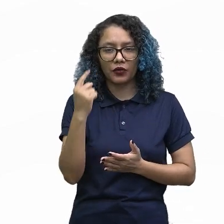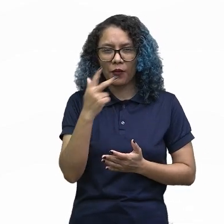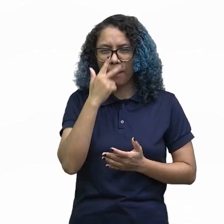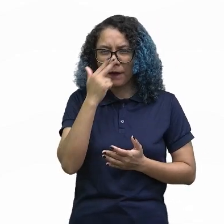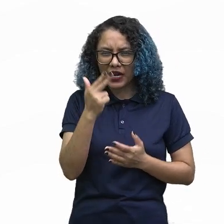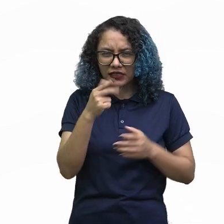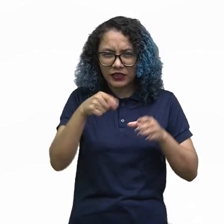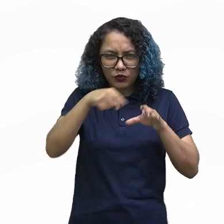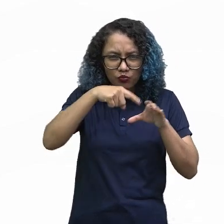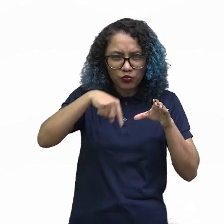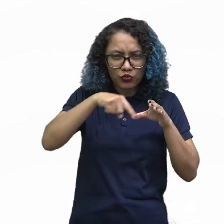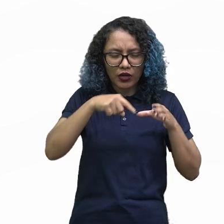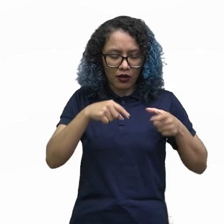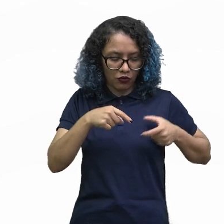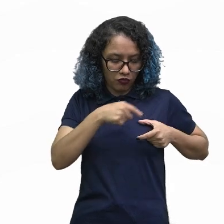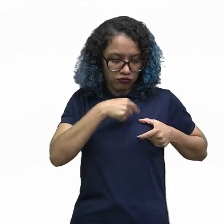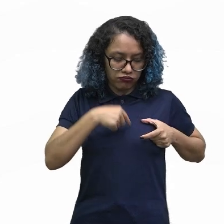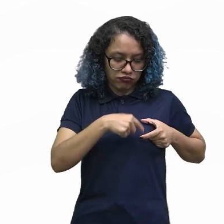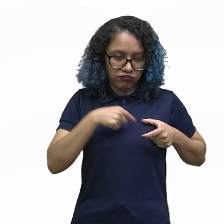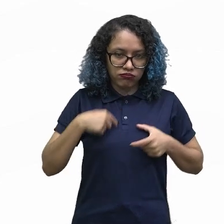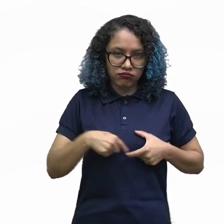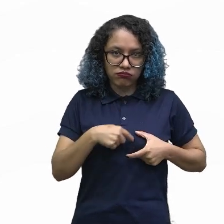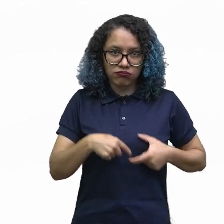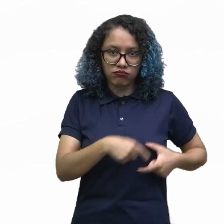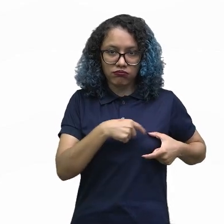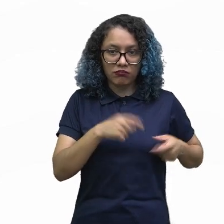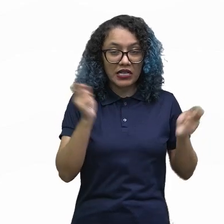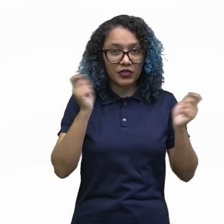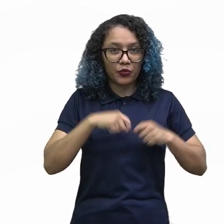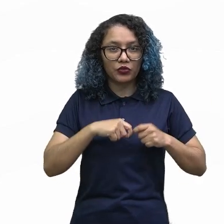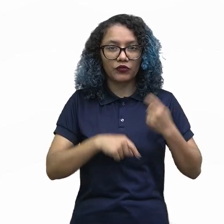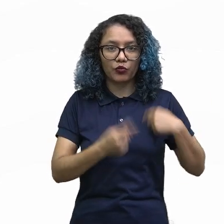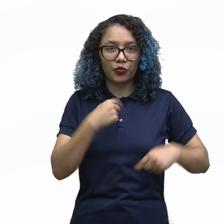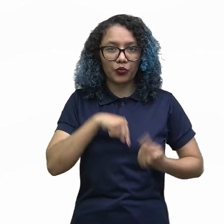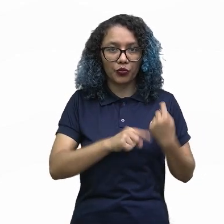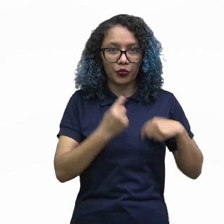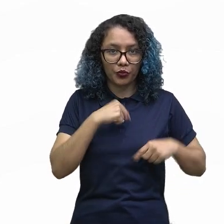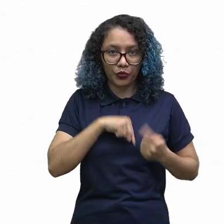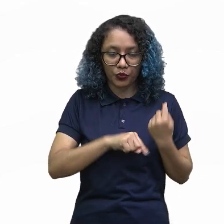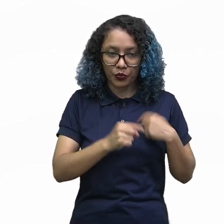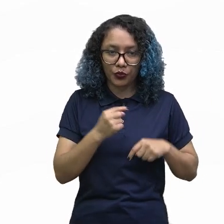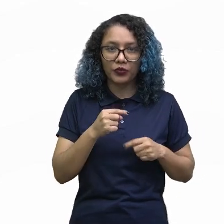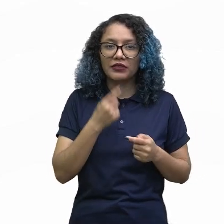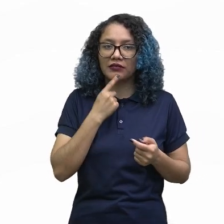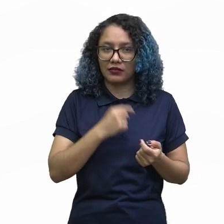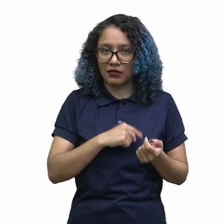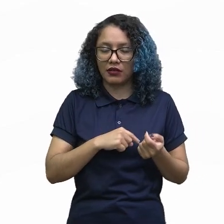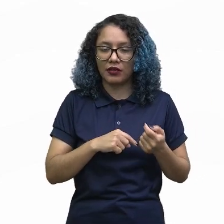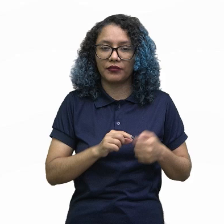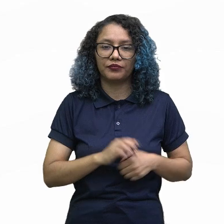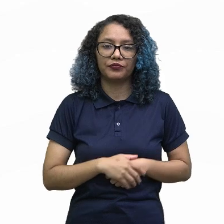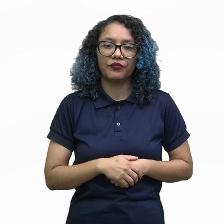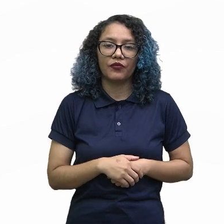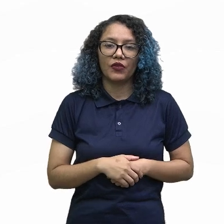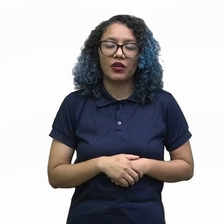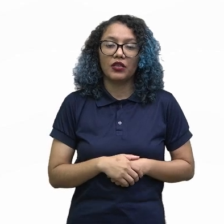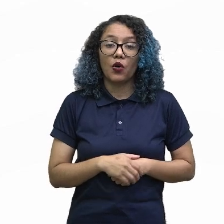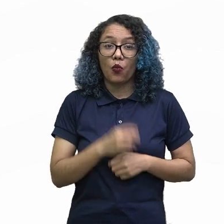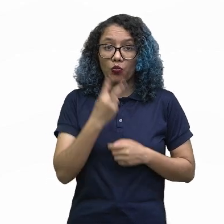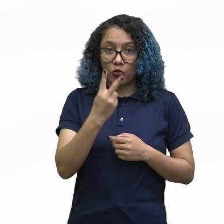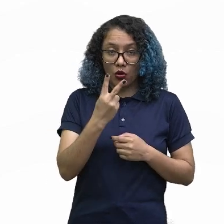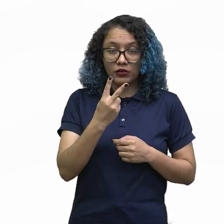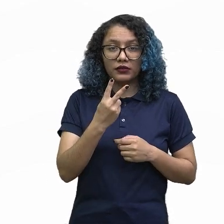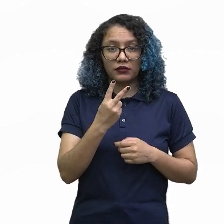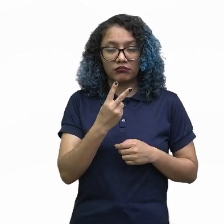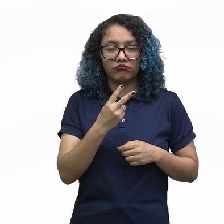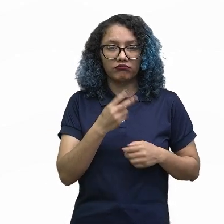dentro do nosso coração, que é justamente para que o sangue possa circular ali dentro, né? Então, o que vai acontecer? São 2 por onde o sangue